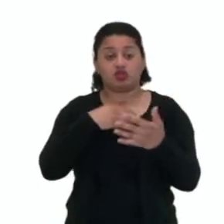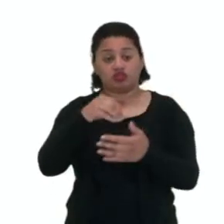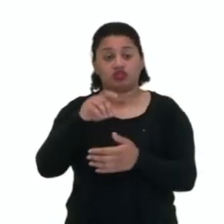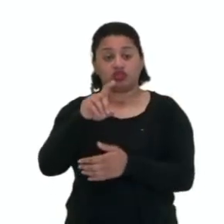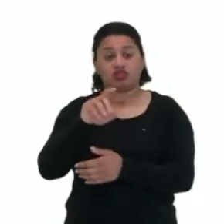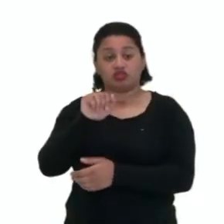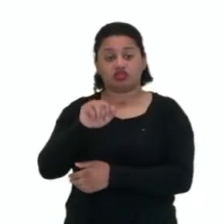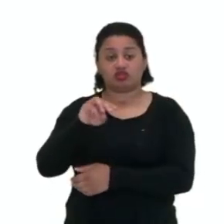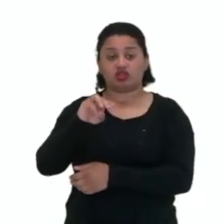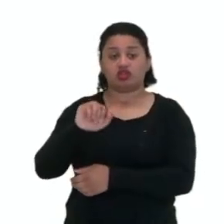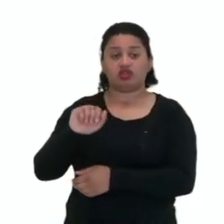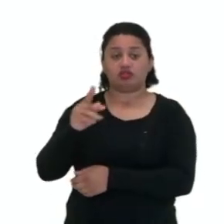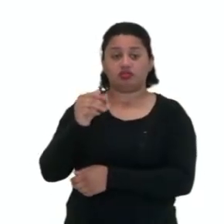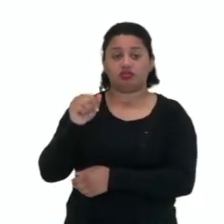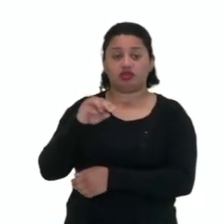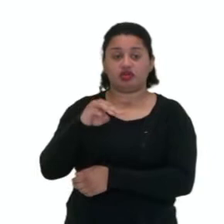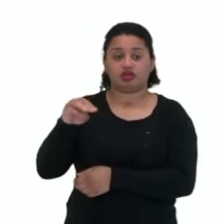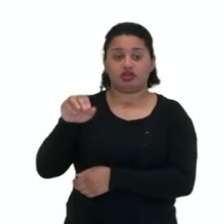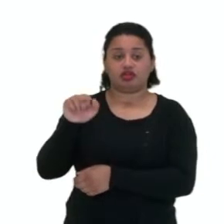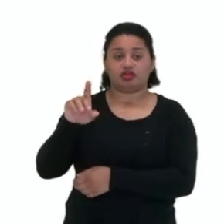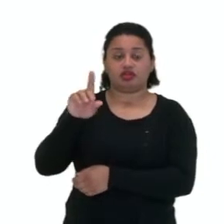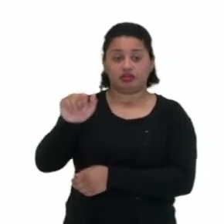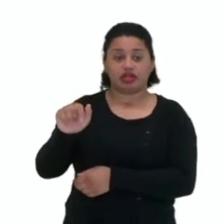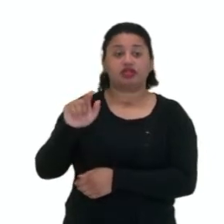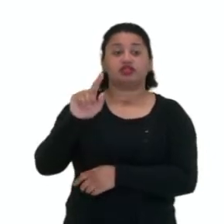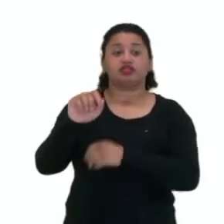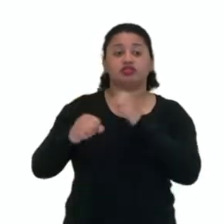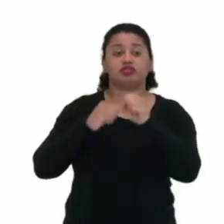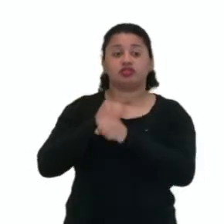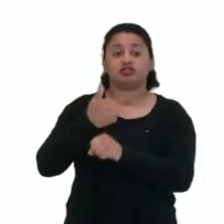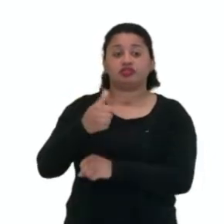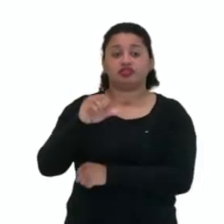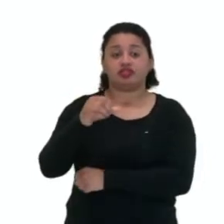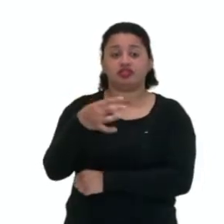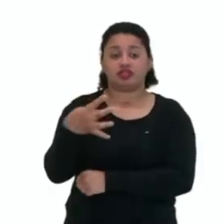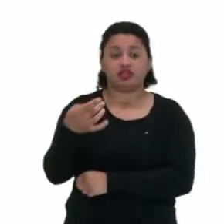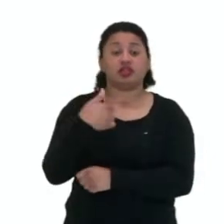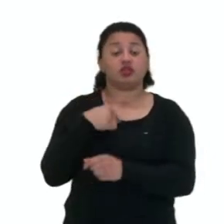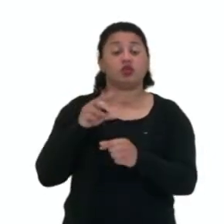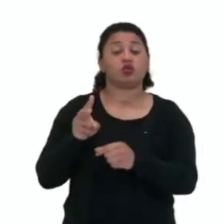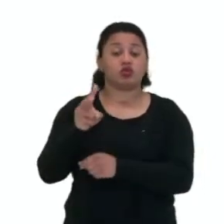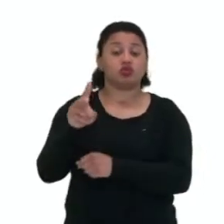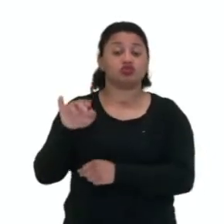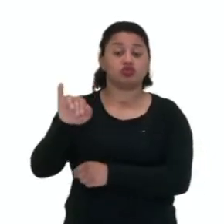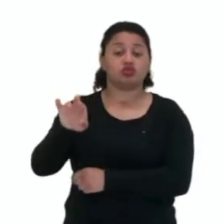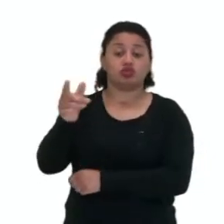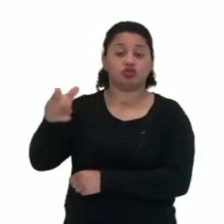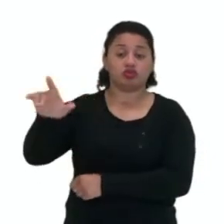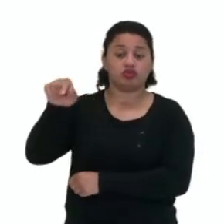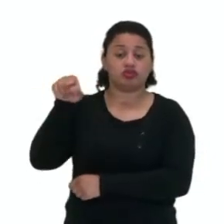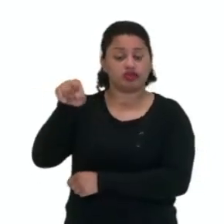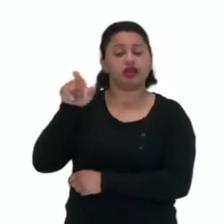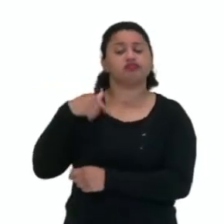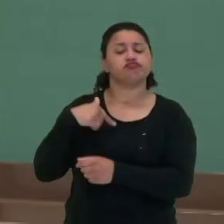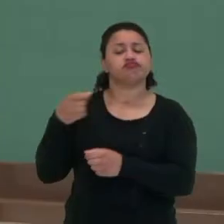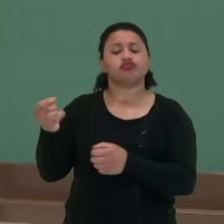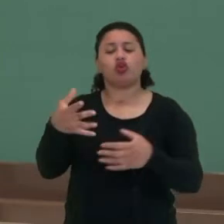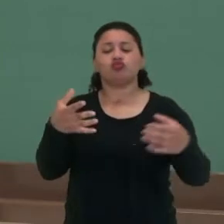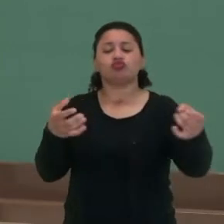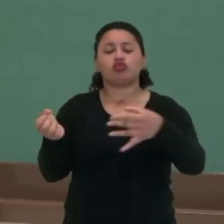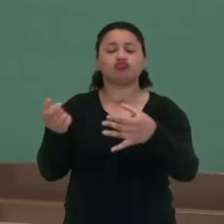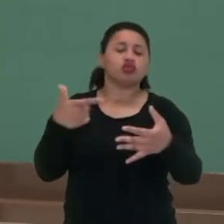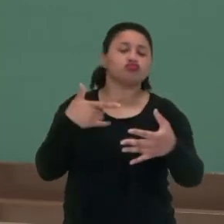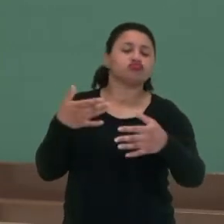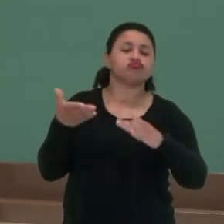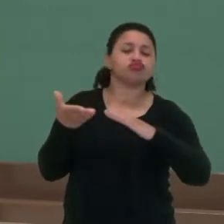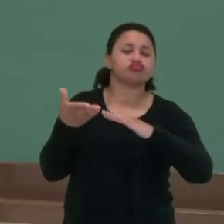em 1941, continuou a modernizar o Irã. Então houve essa corrente, essa intenção na